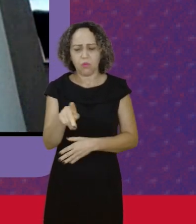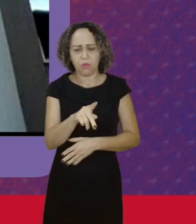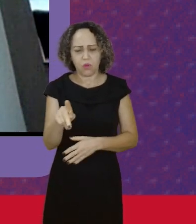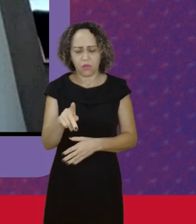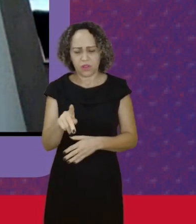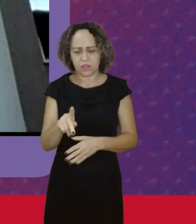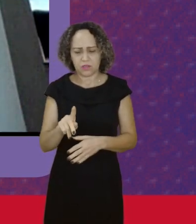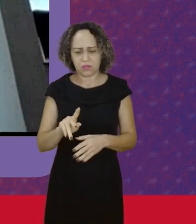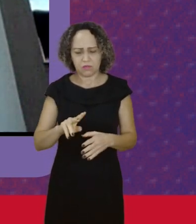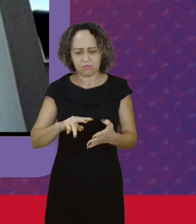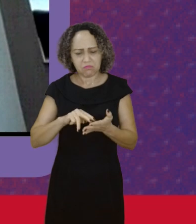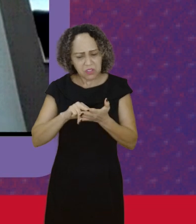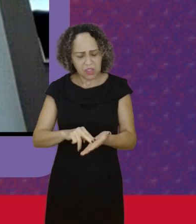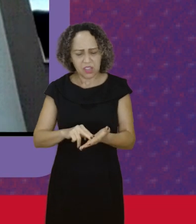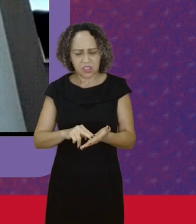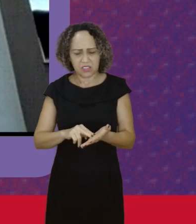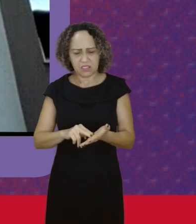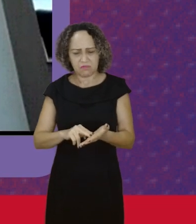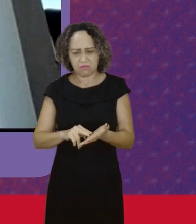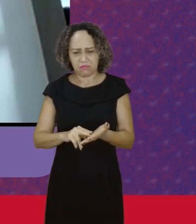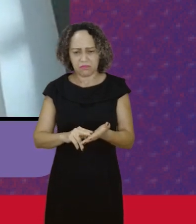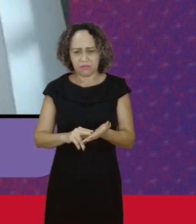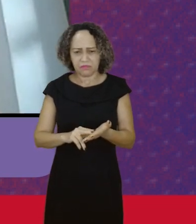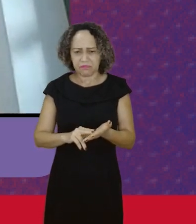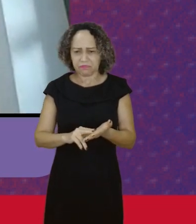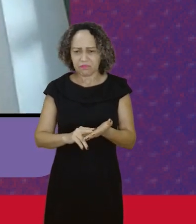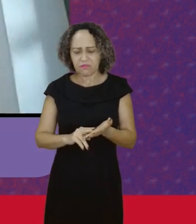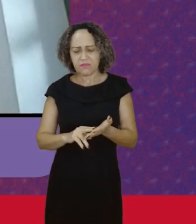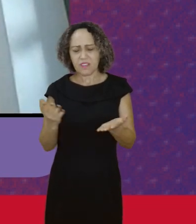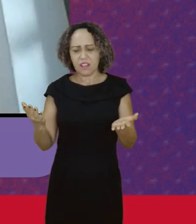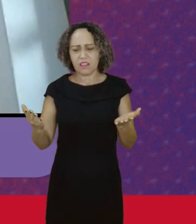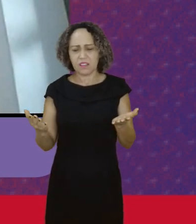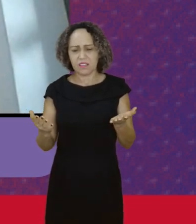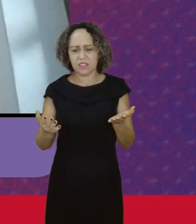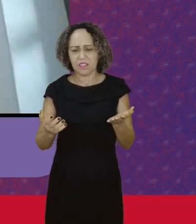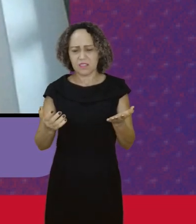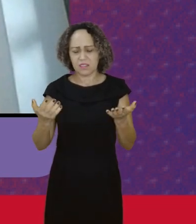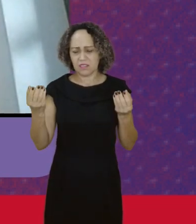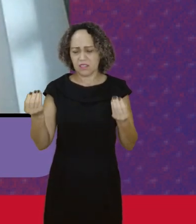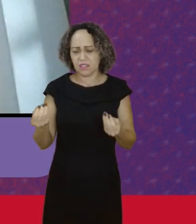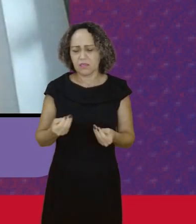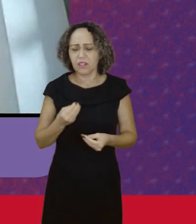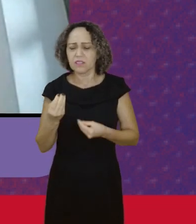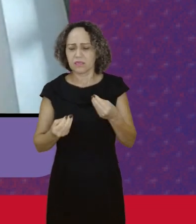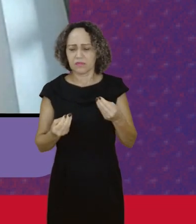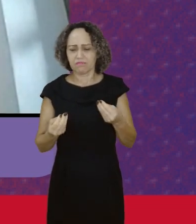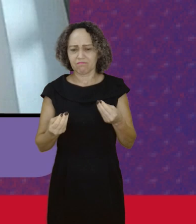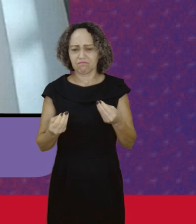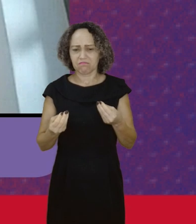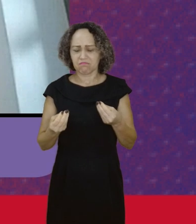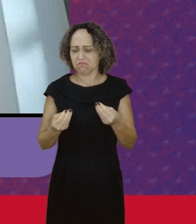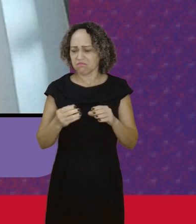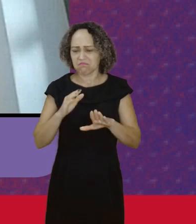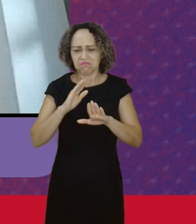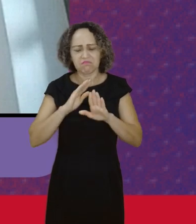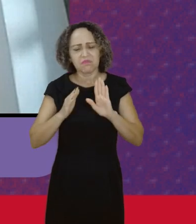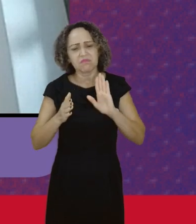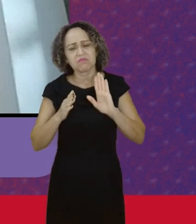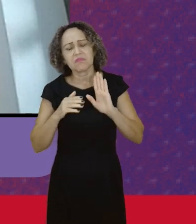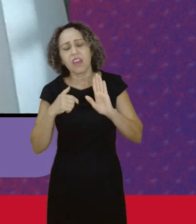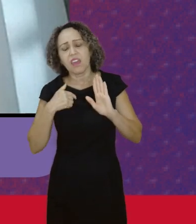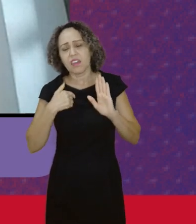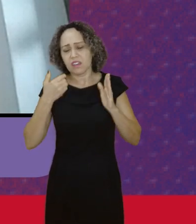ele se expõe para que essa educação aconteça. E nós